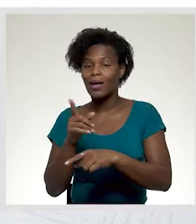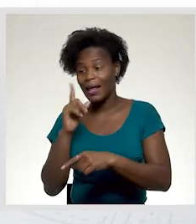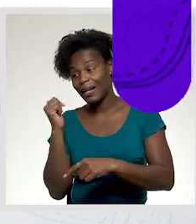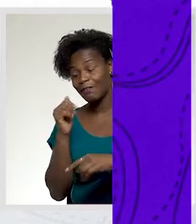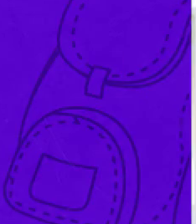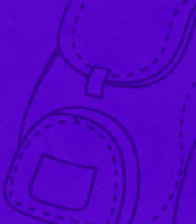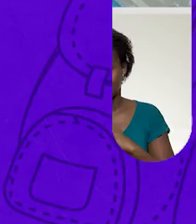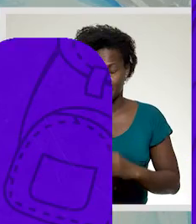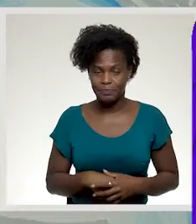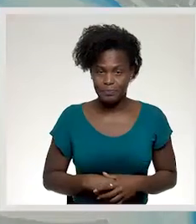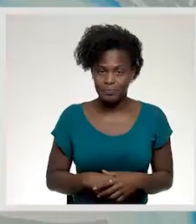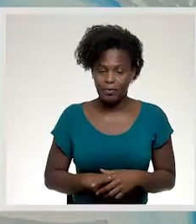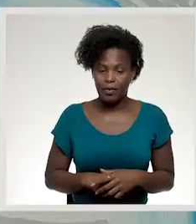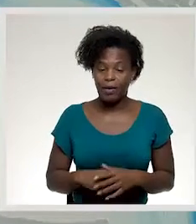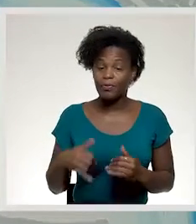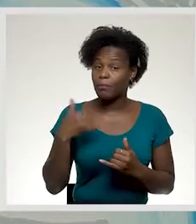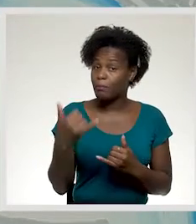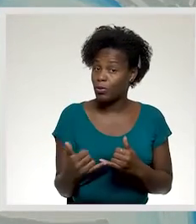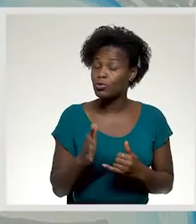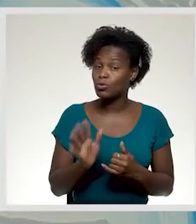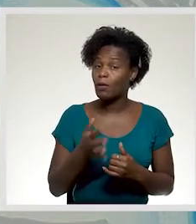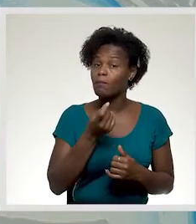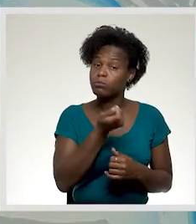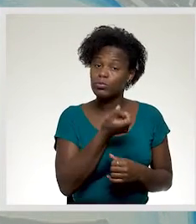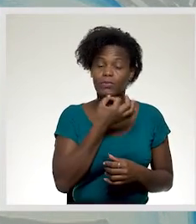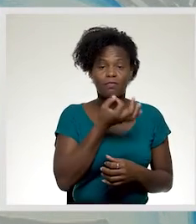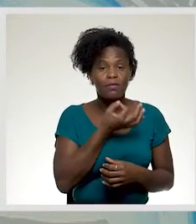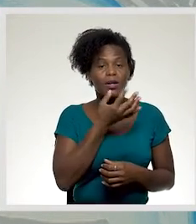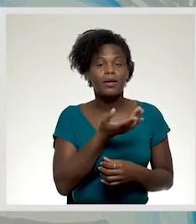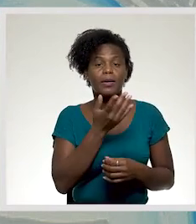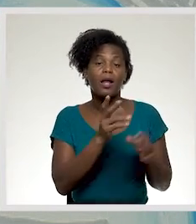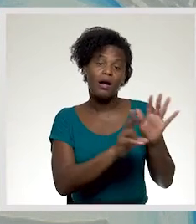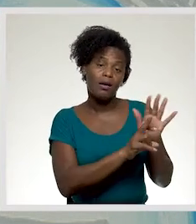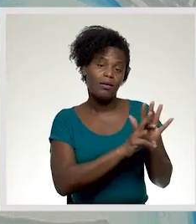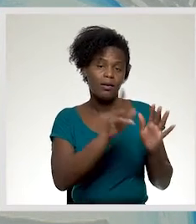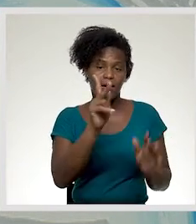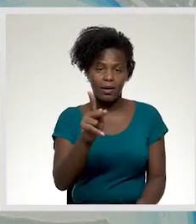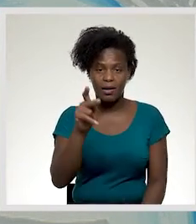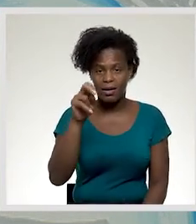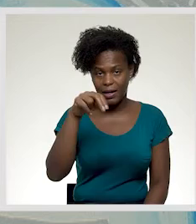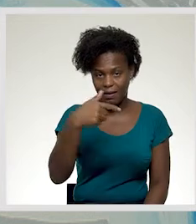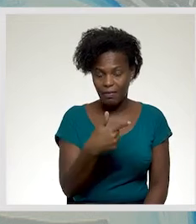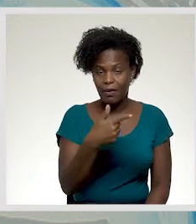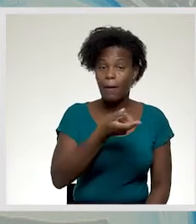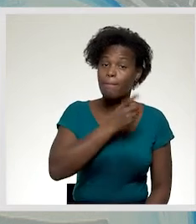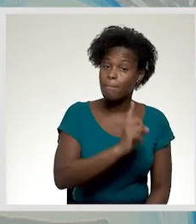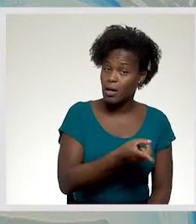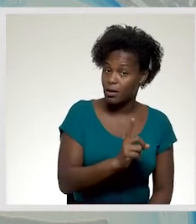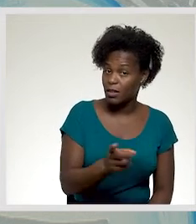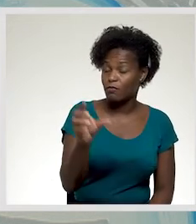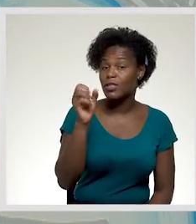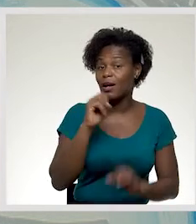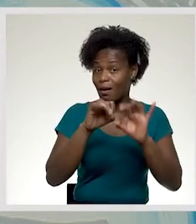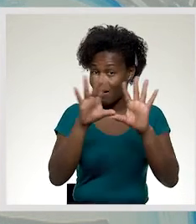faz. Depois de nós termos falado um pouco sobre as máximas kantianas do imperativo